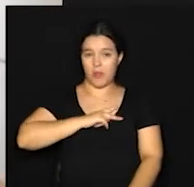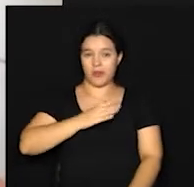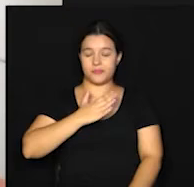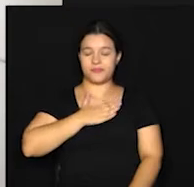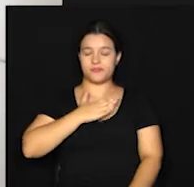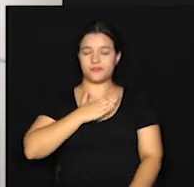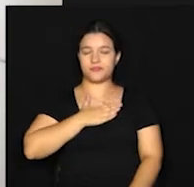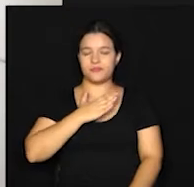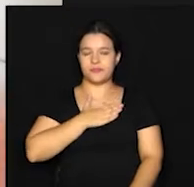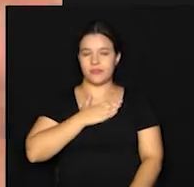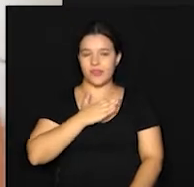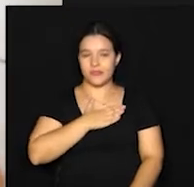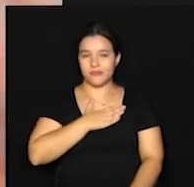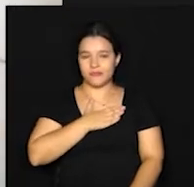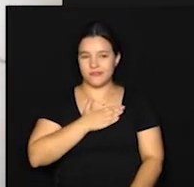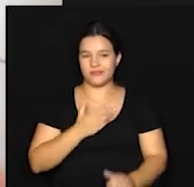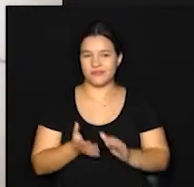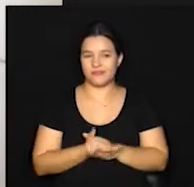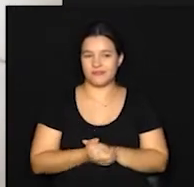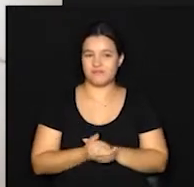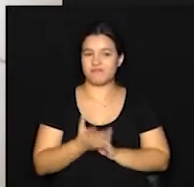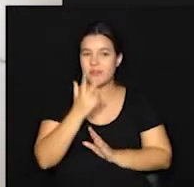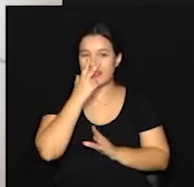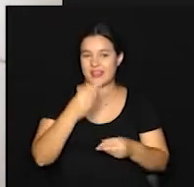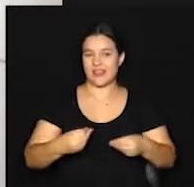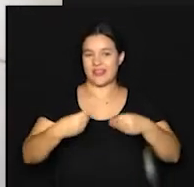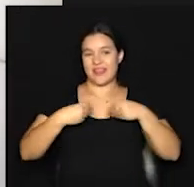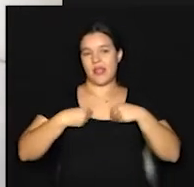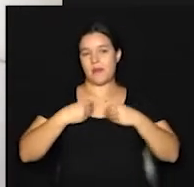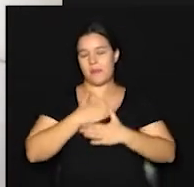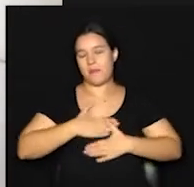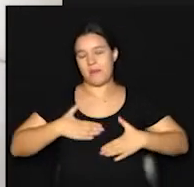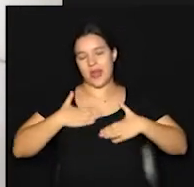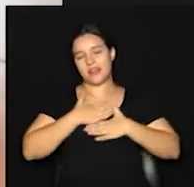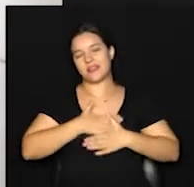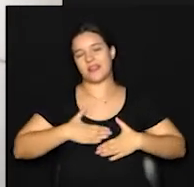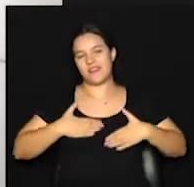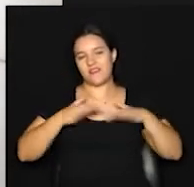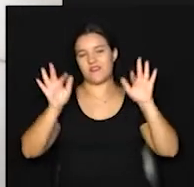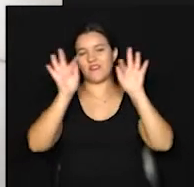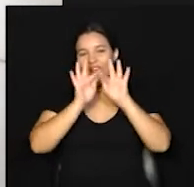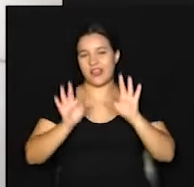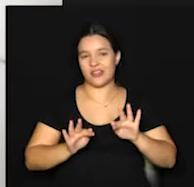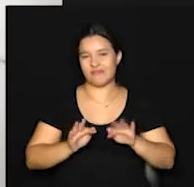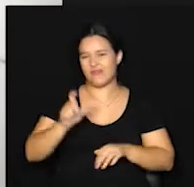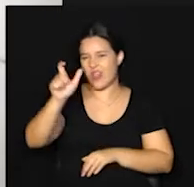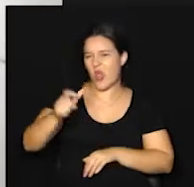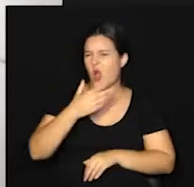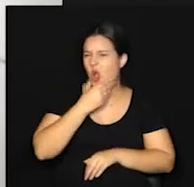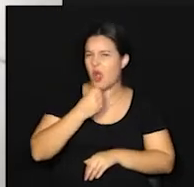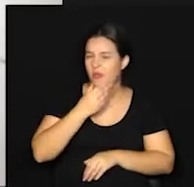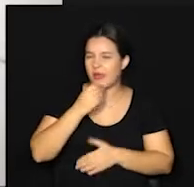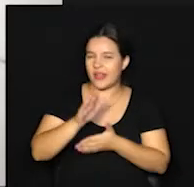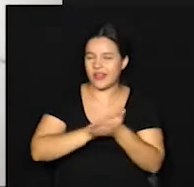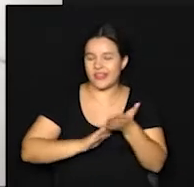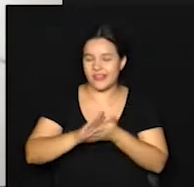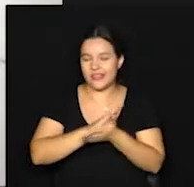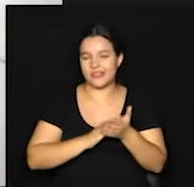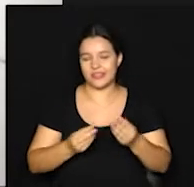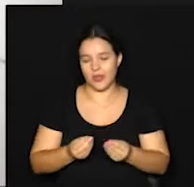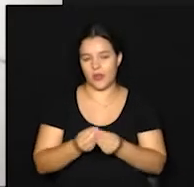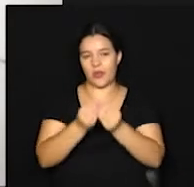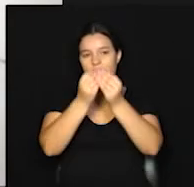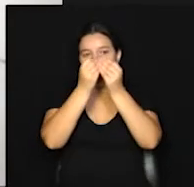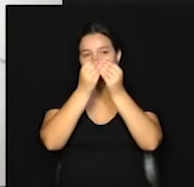Sabe? Que seja... que fosse de mim para mim, que não tivesse homem na jogada. Sim. E eu lembro que eu saí daquela homilia e fui